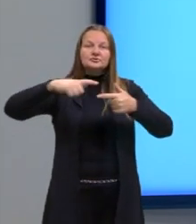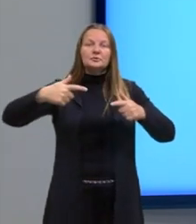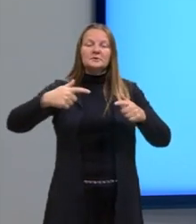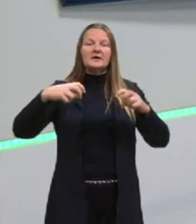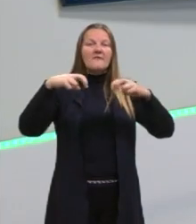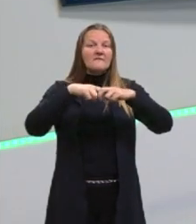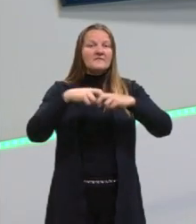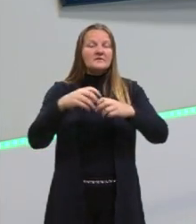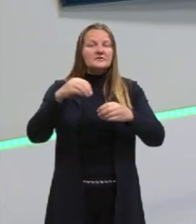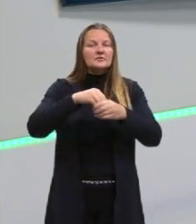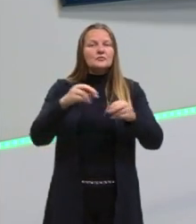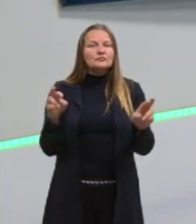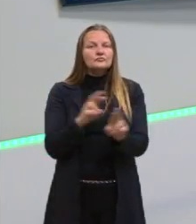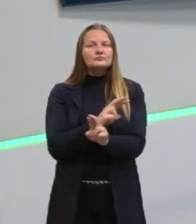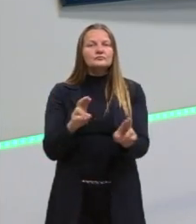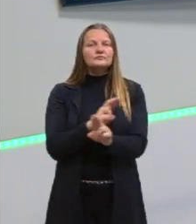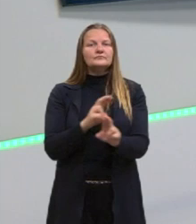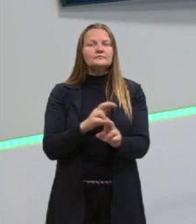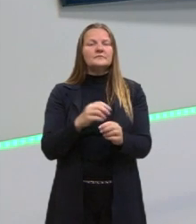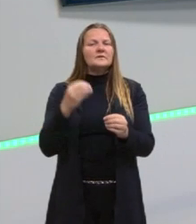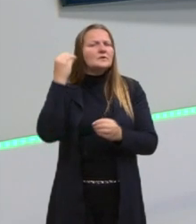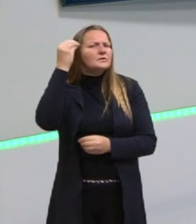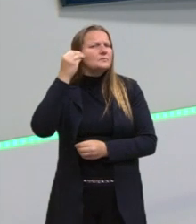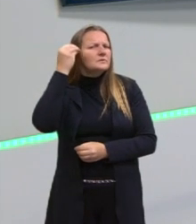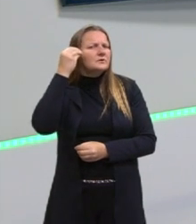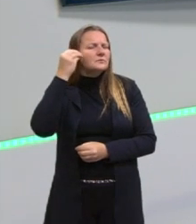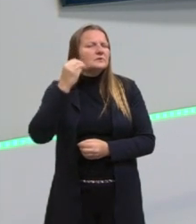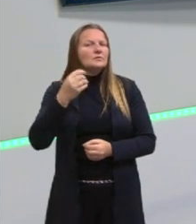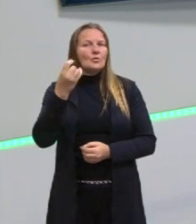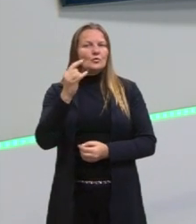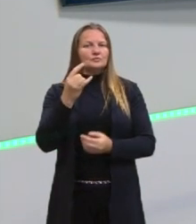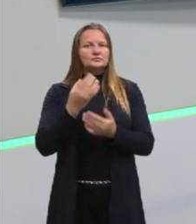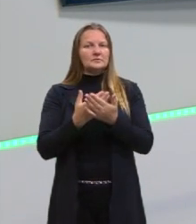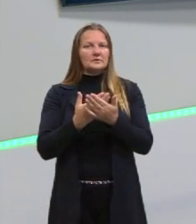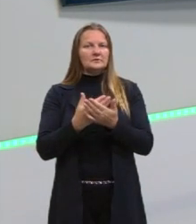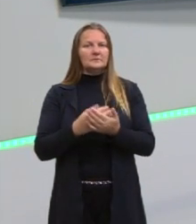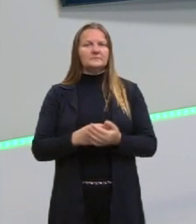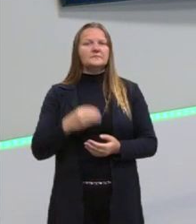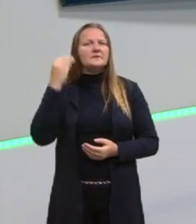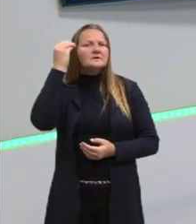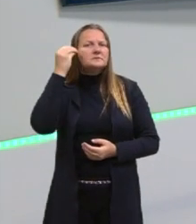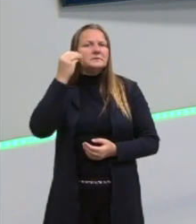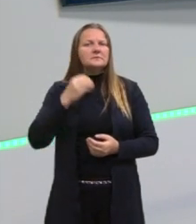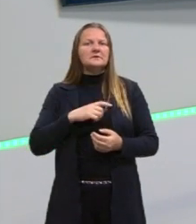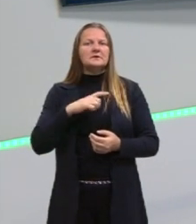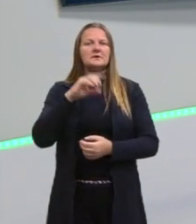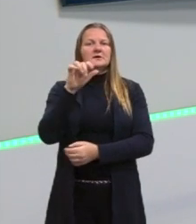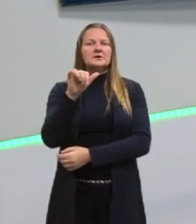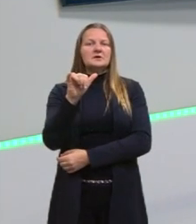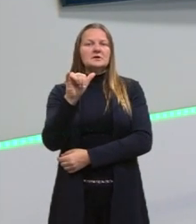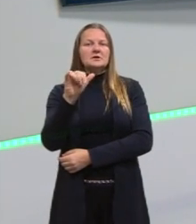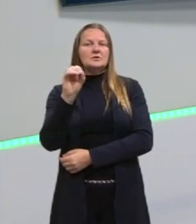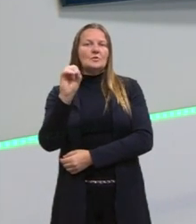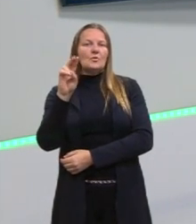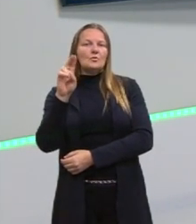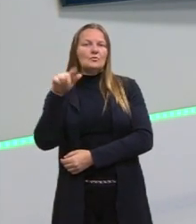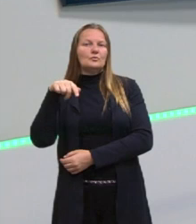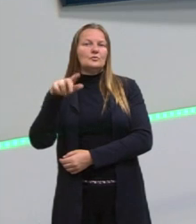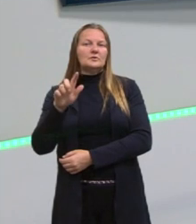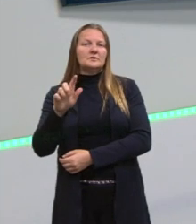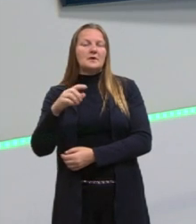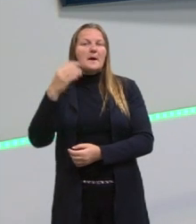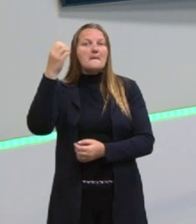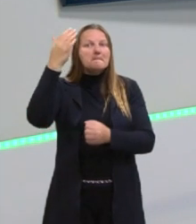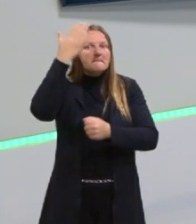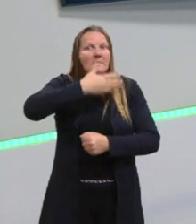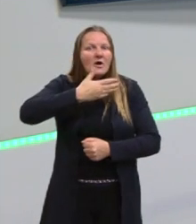ela está relacionada principalmente com aquele experimento que a gente viu na nossa última aula o experimento de Yang onde a gente consegue provar que